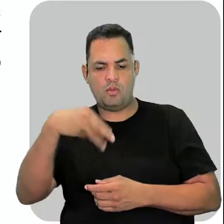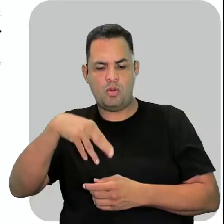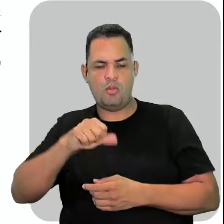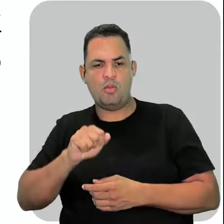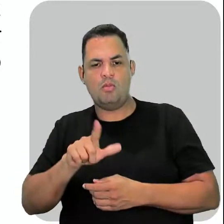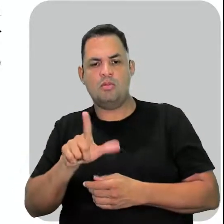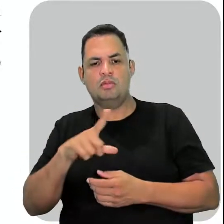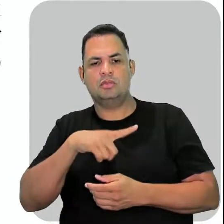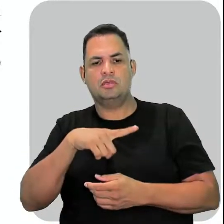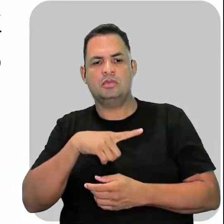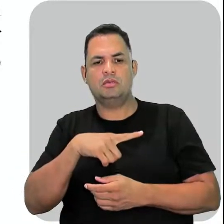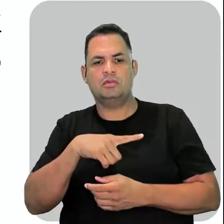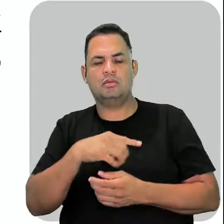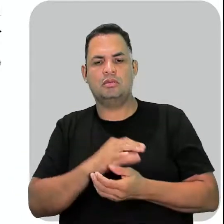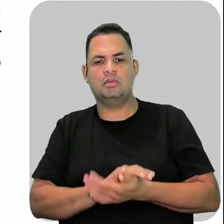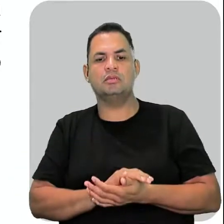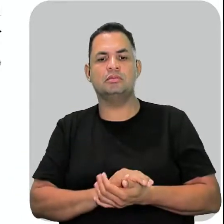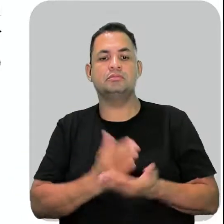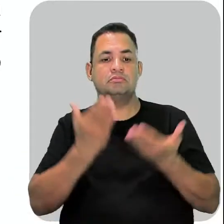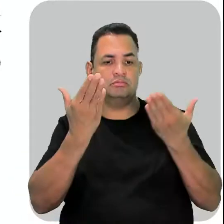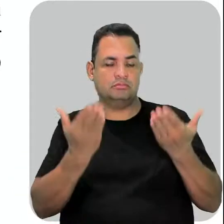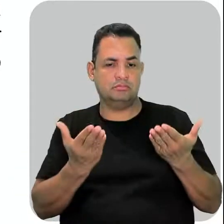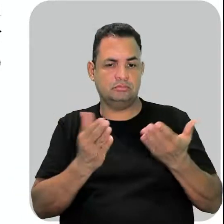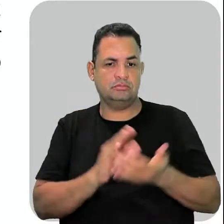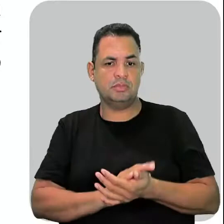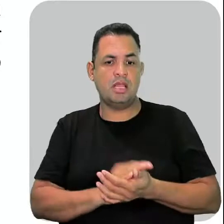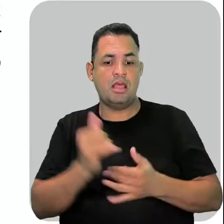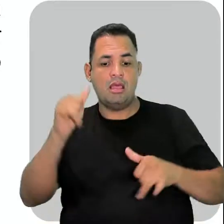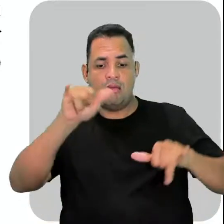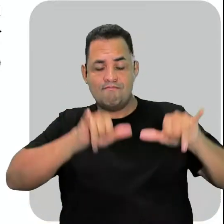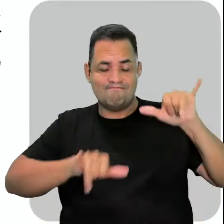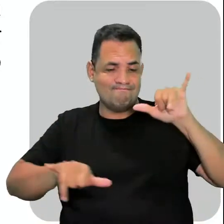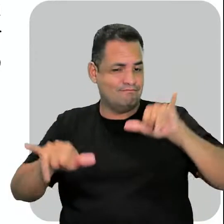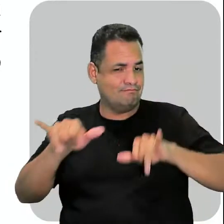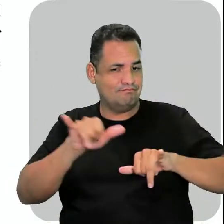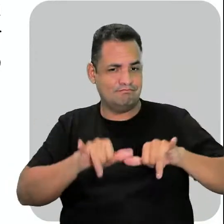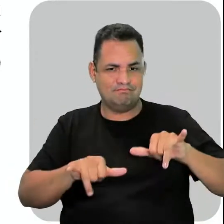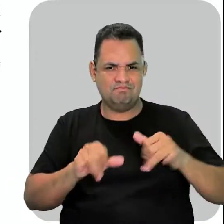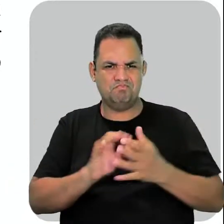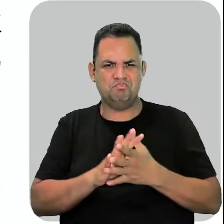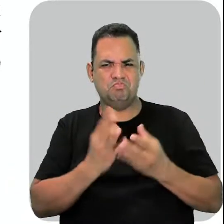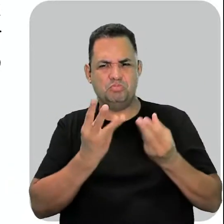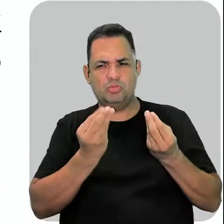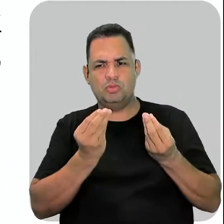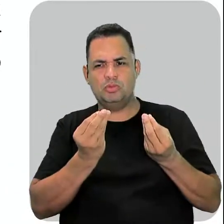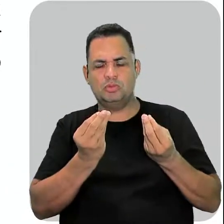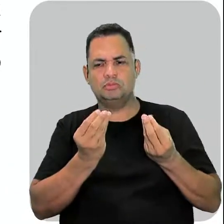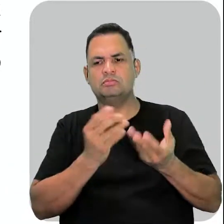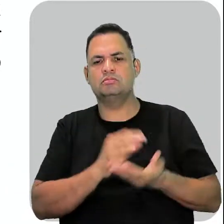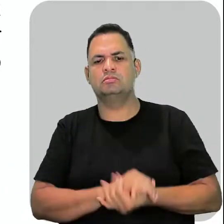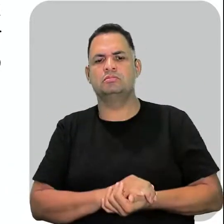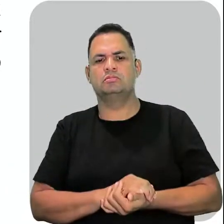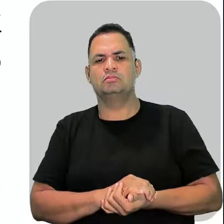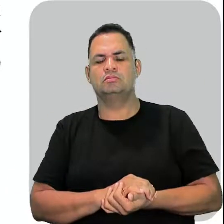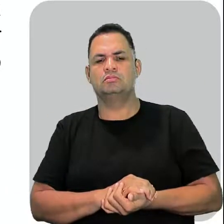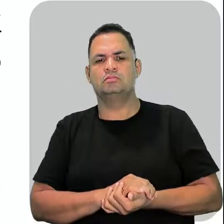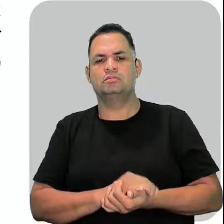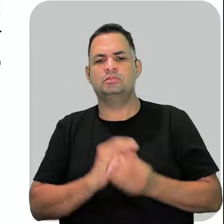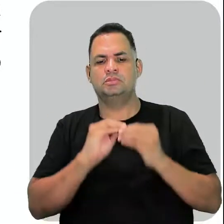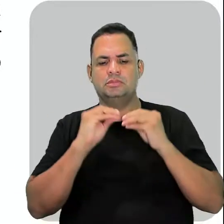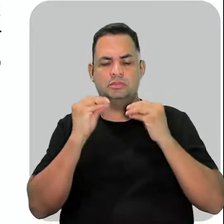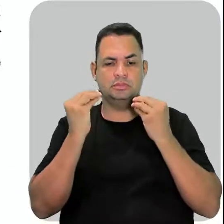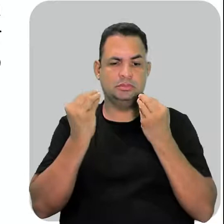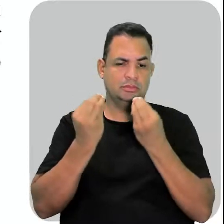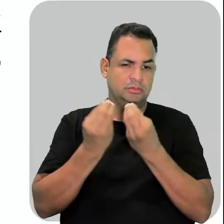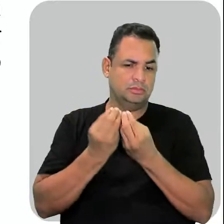temos 10.000 gramas de uma substância. E isso, gente, na química é muito. É muito. As substâncias